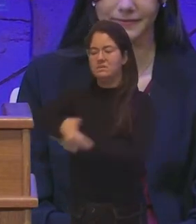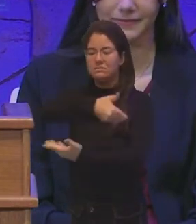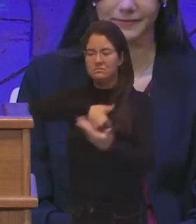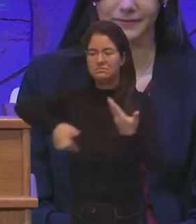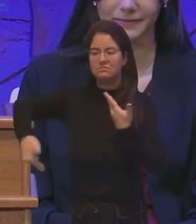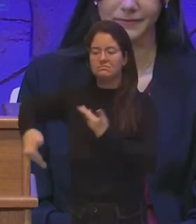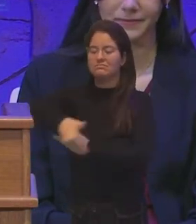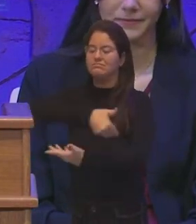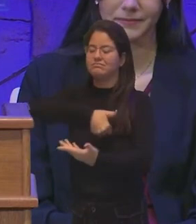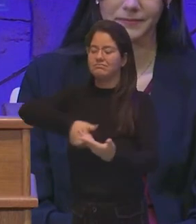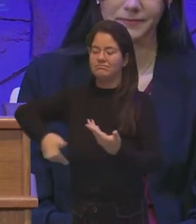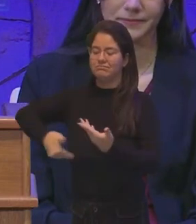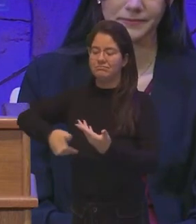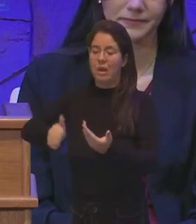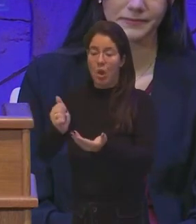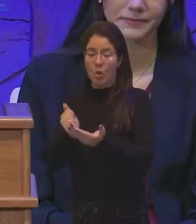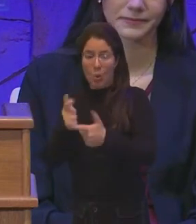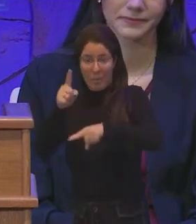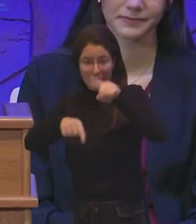repartirmos,